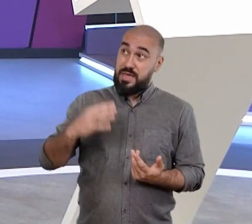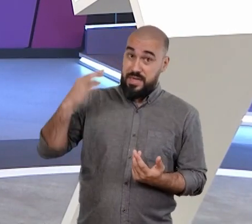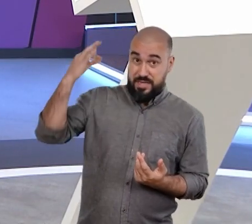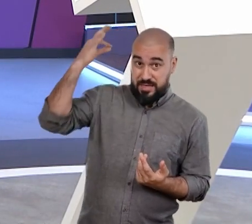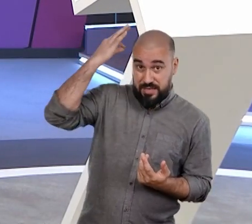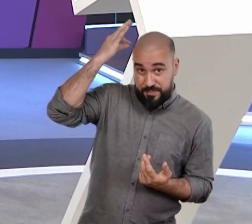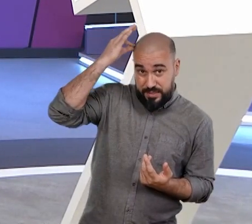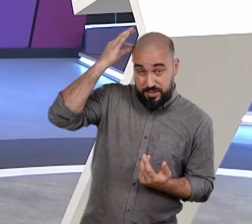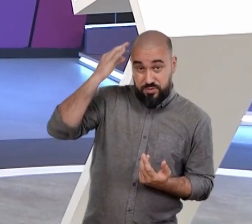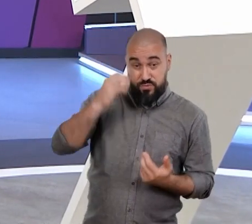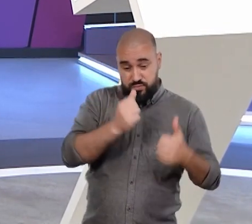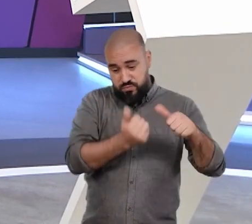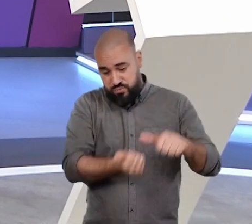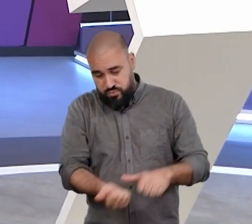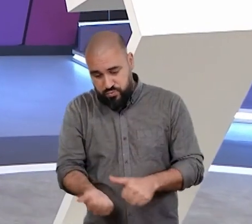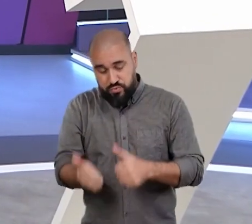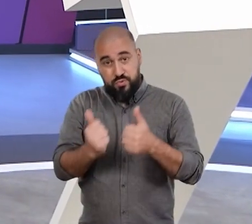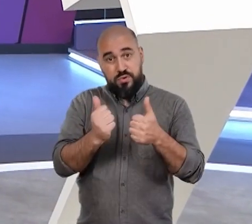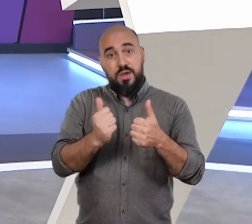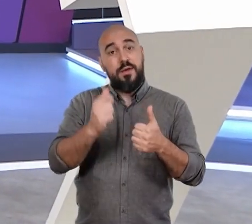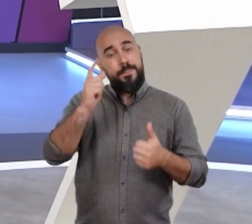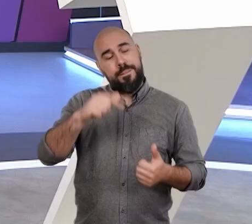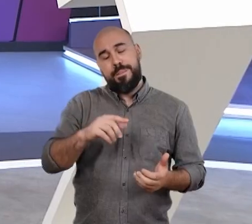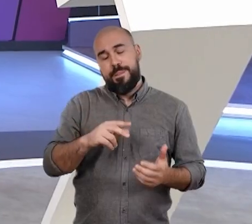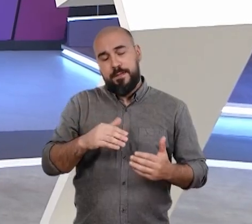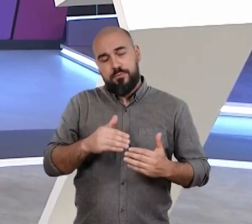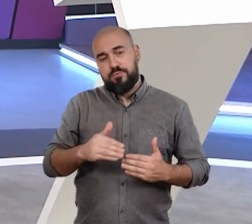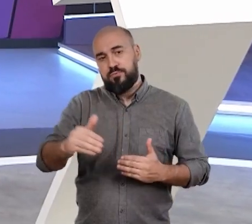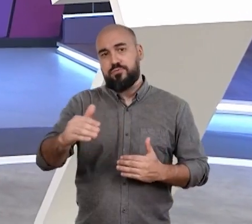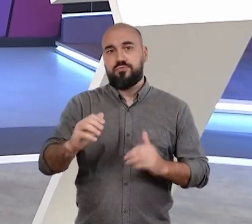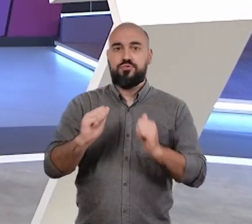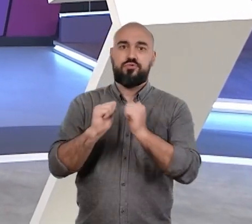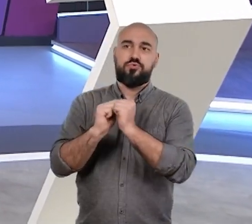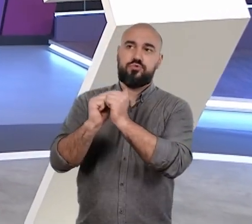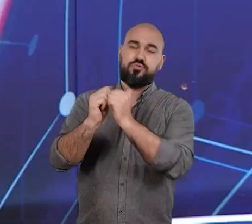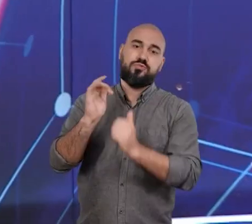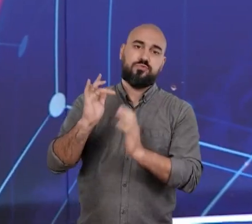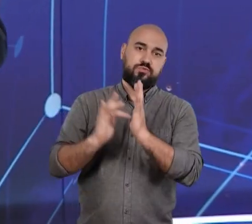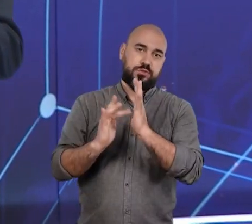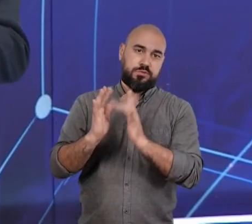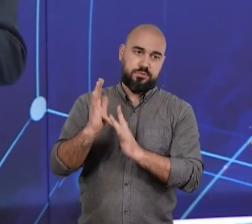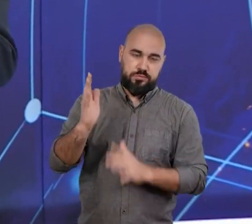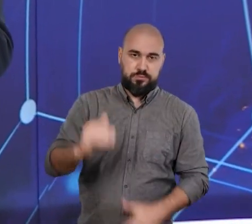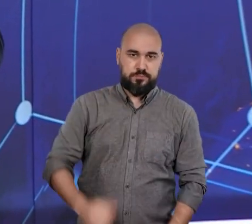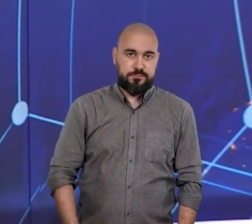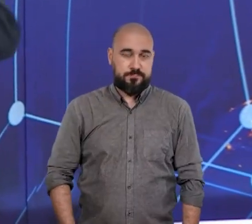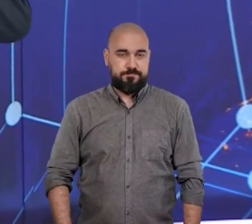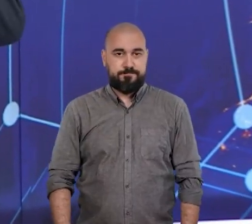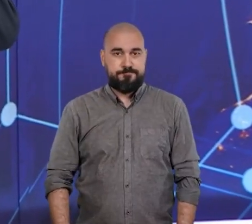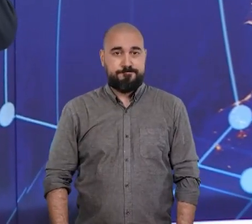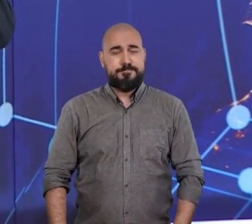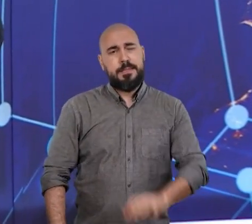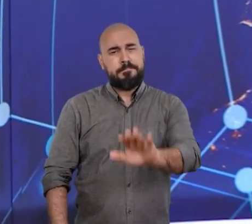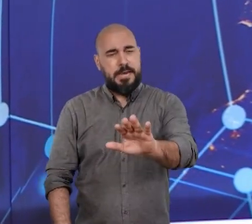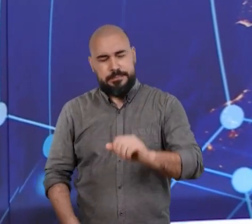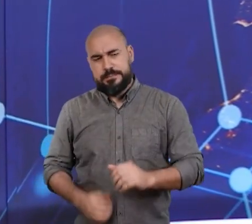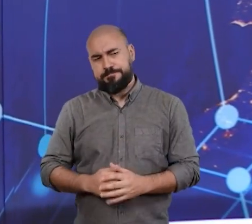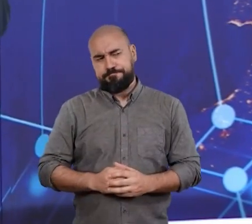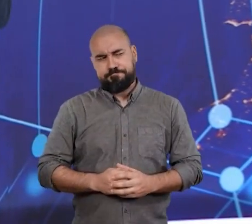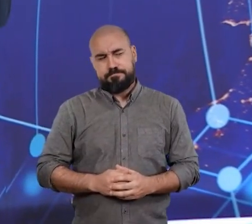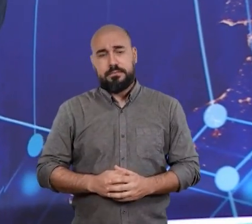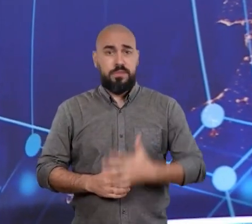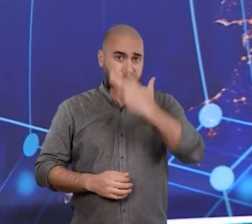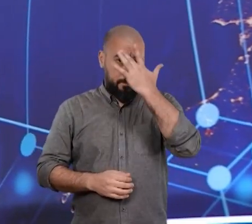Espírito. Mas eu preciso abrir um parênteses aqui. É o seguinte: algumas pessoas acreditam que